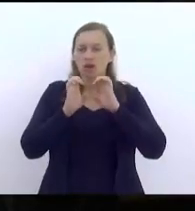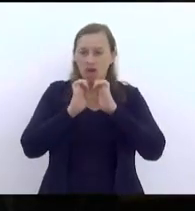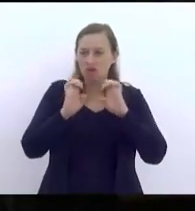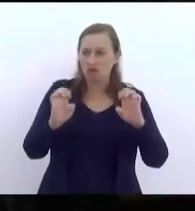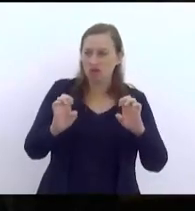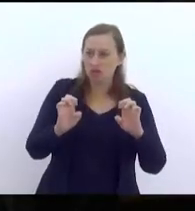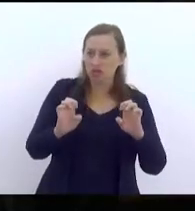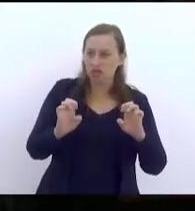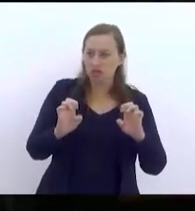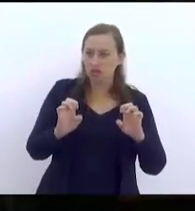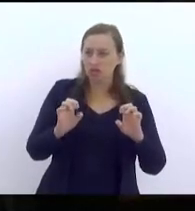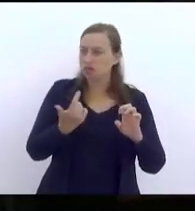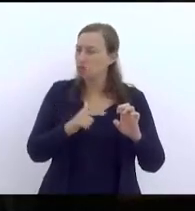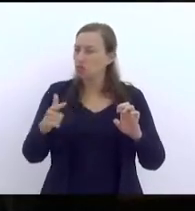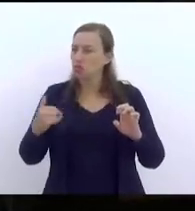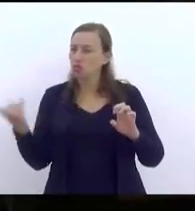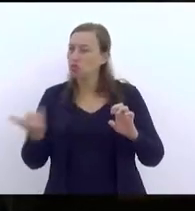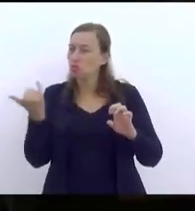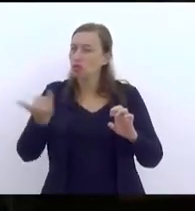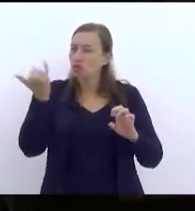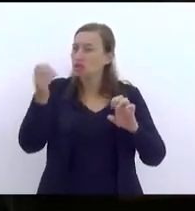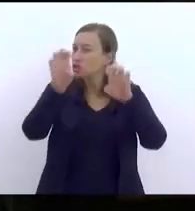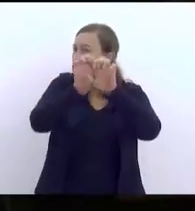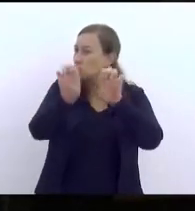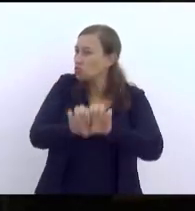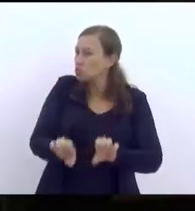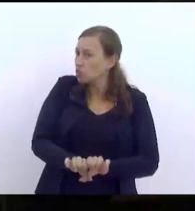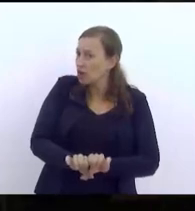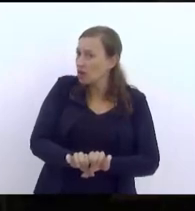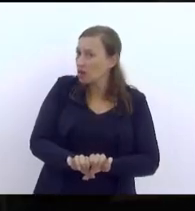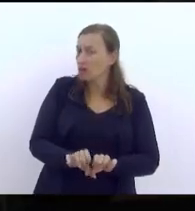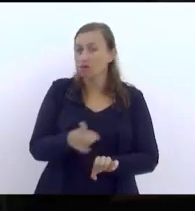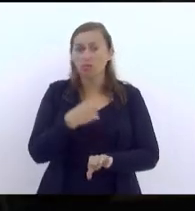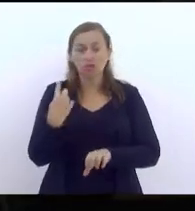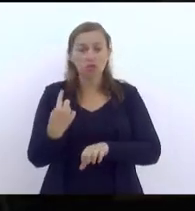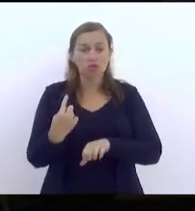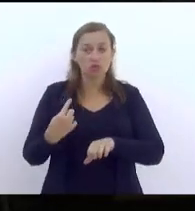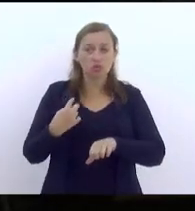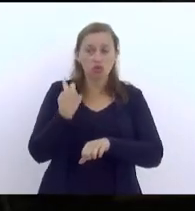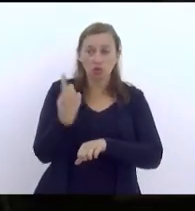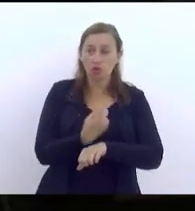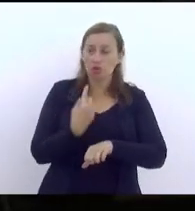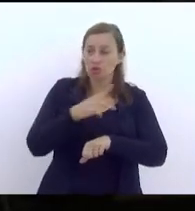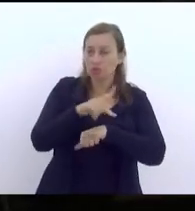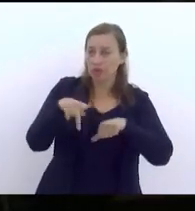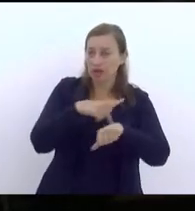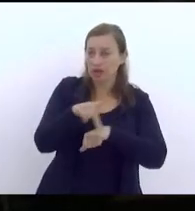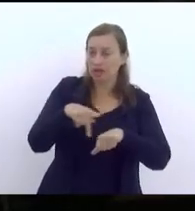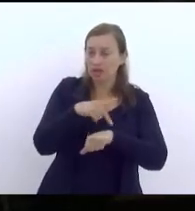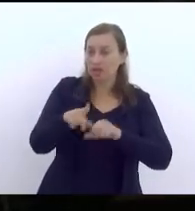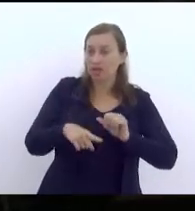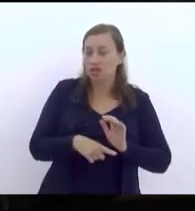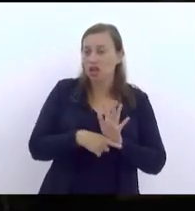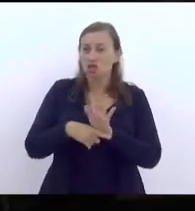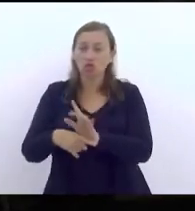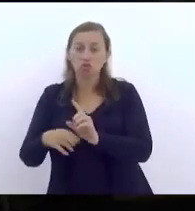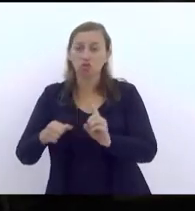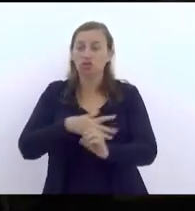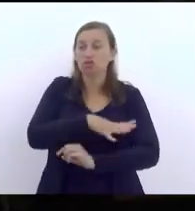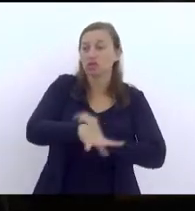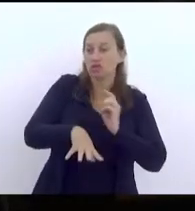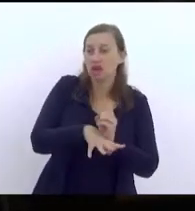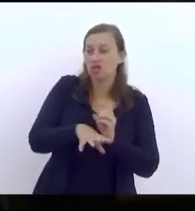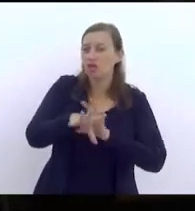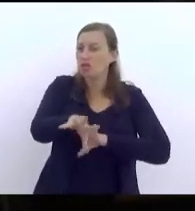uma importância estrutural imensa para o nosso país, quer seja na assistência social, na